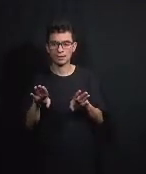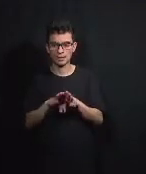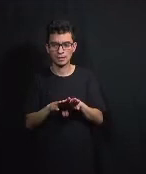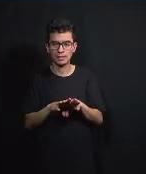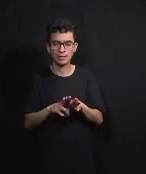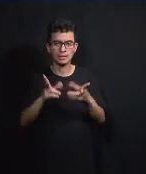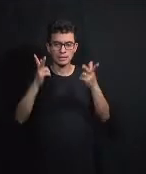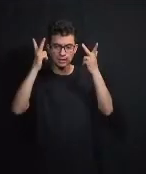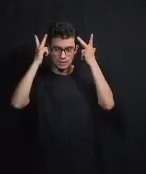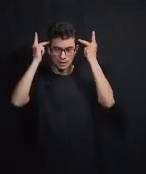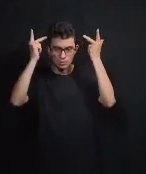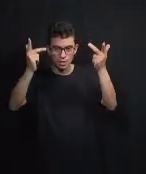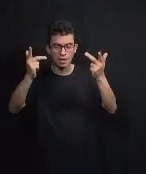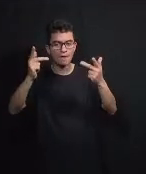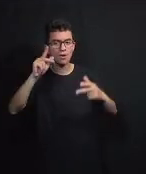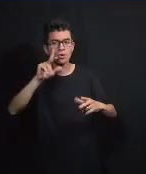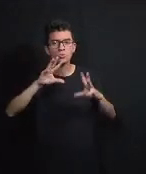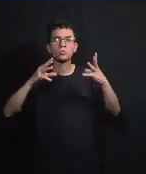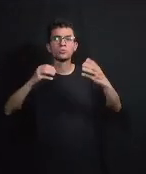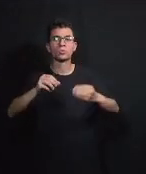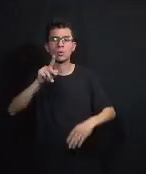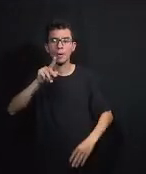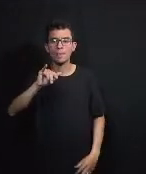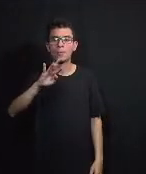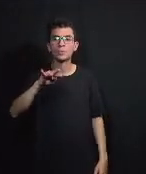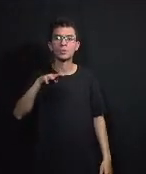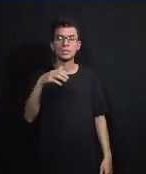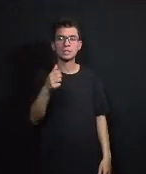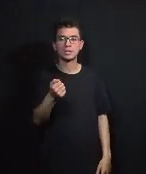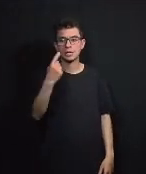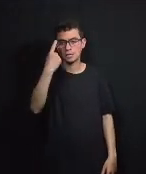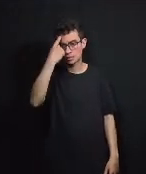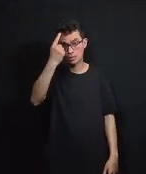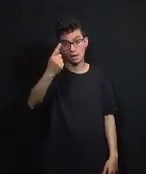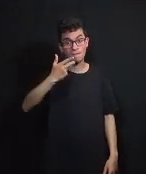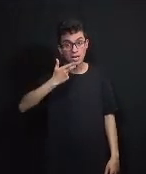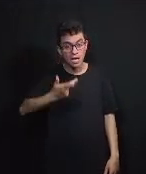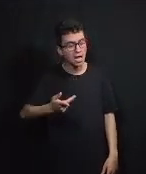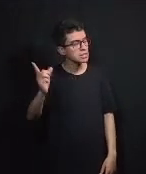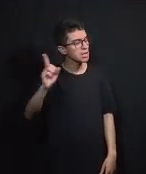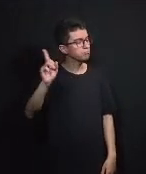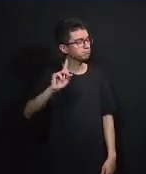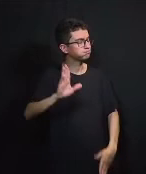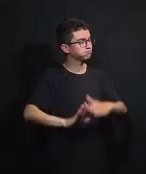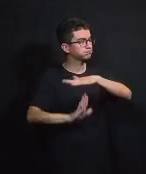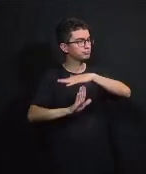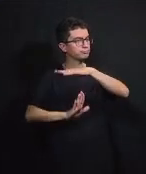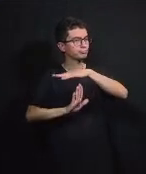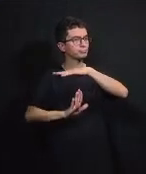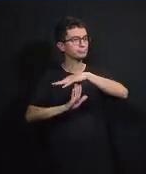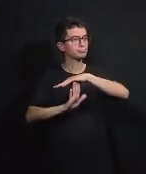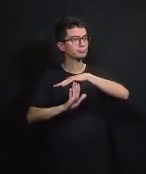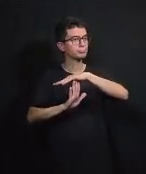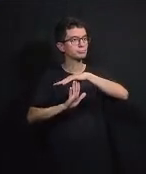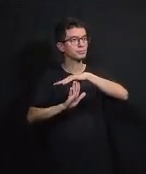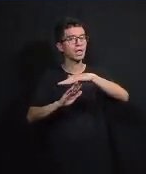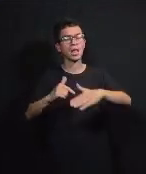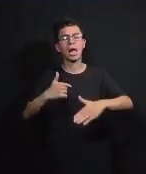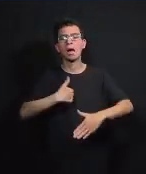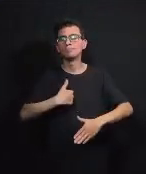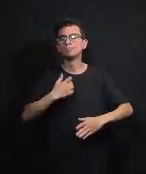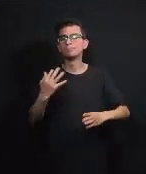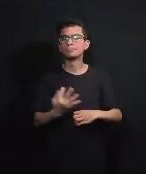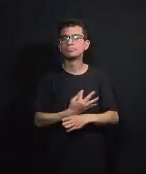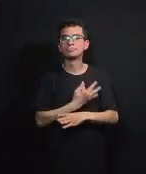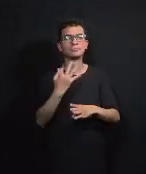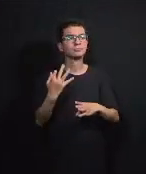as formas populistas? Eu diria que não. Eu diria que resistir... Não estou falando